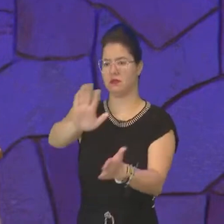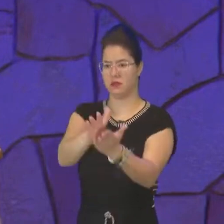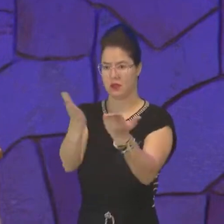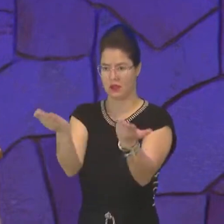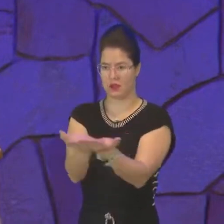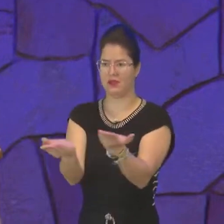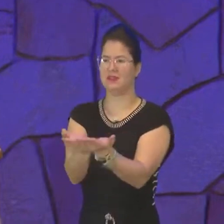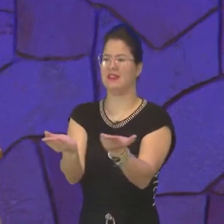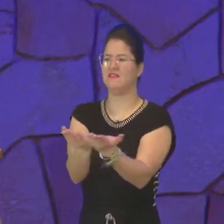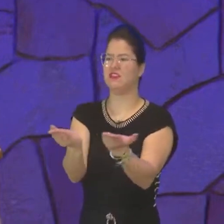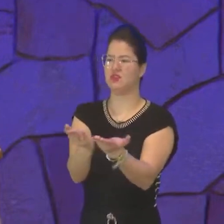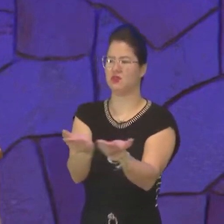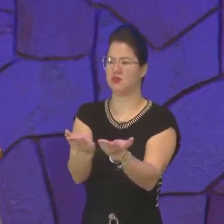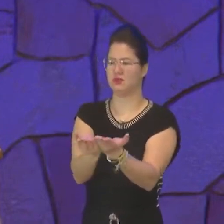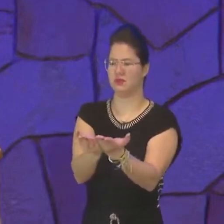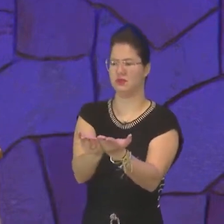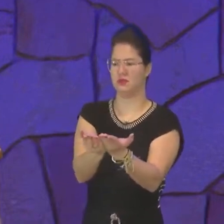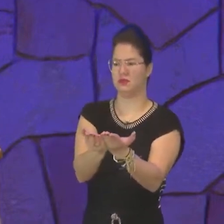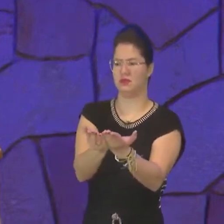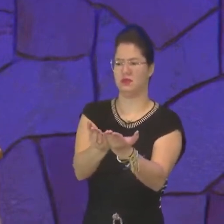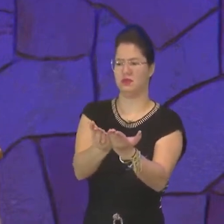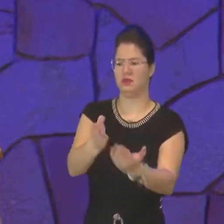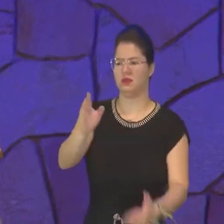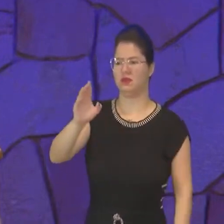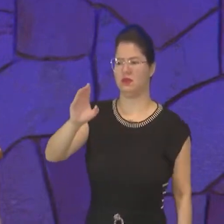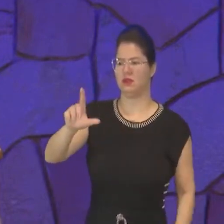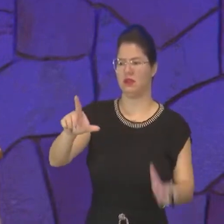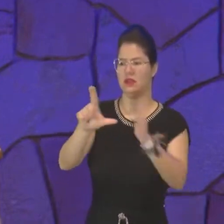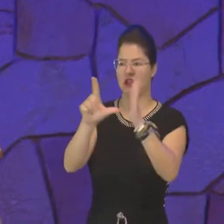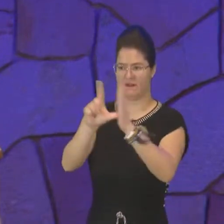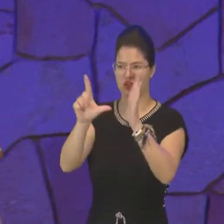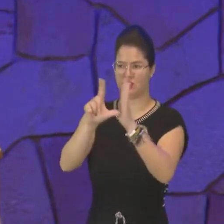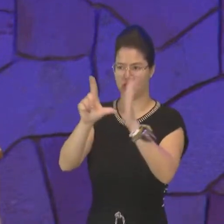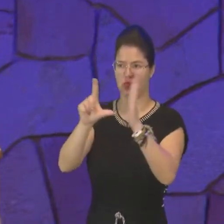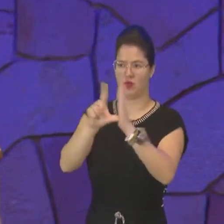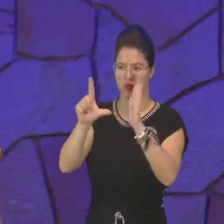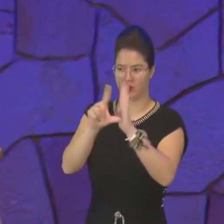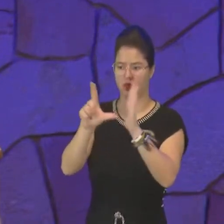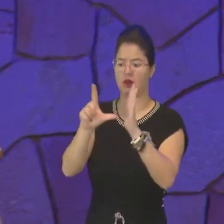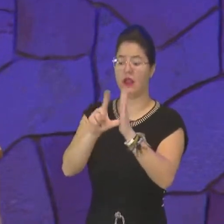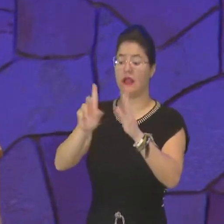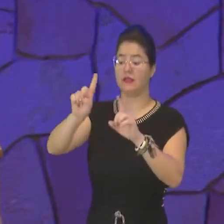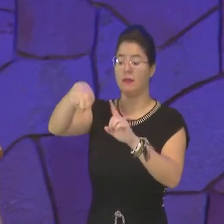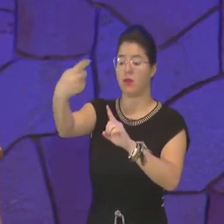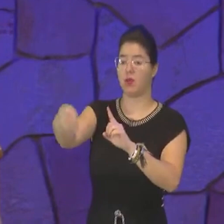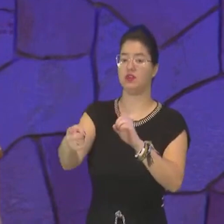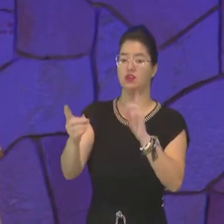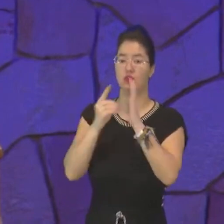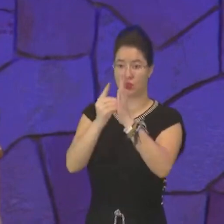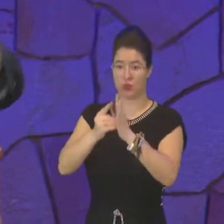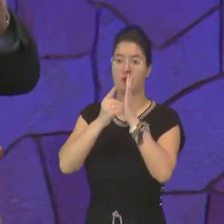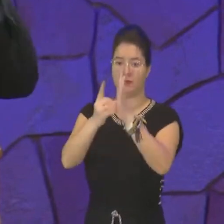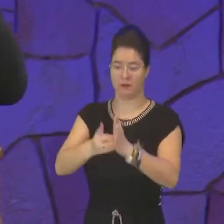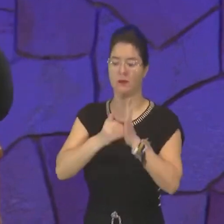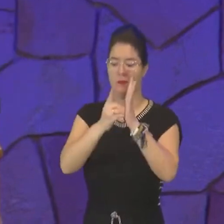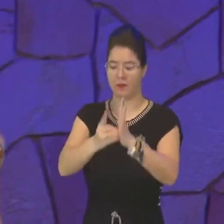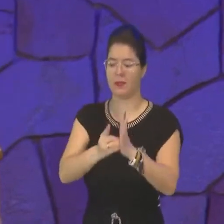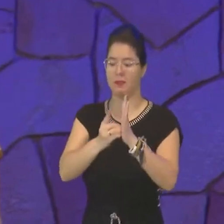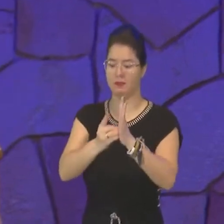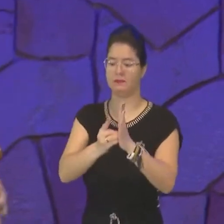Levíticos capítulo 19, verso 19, e depois você vai abrir em Deuteronômio 22, verso 10, e nós